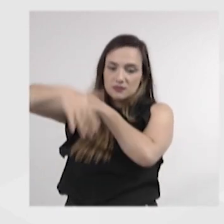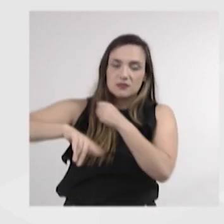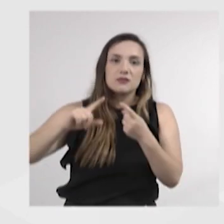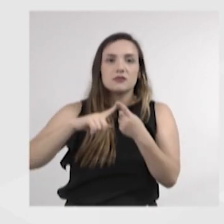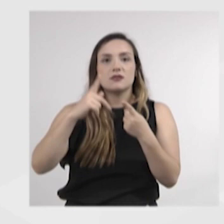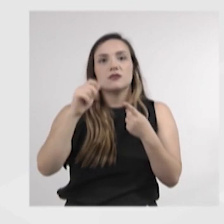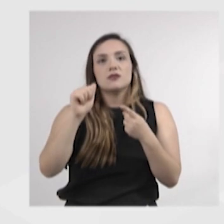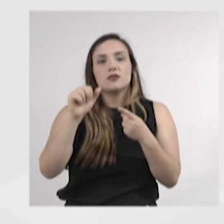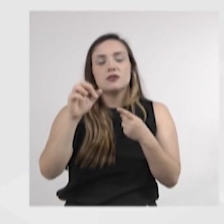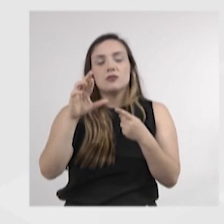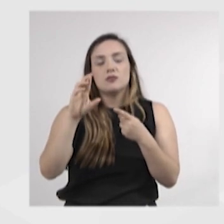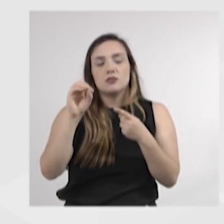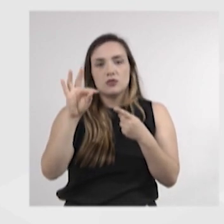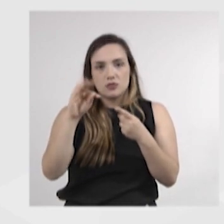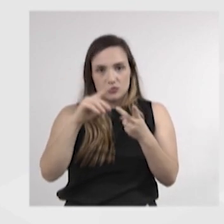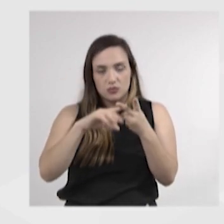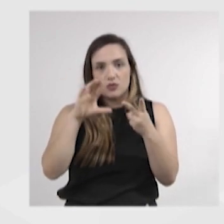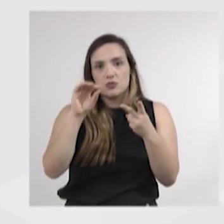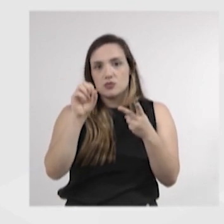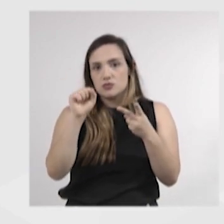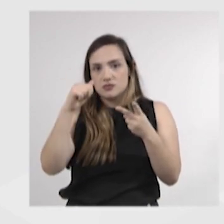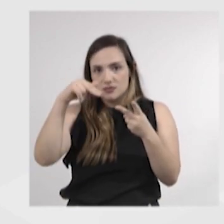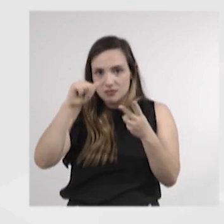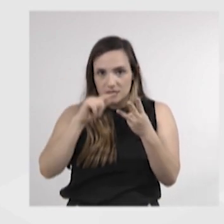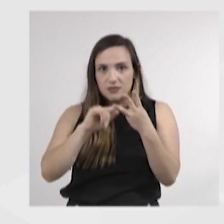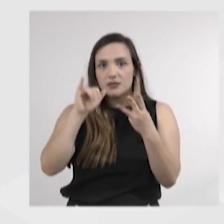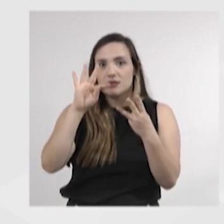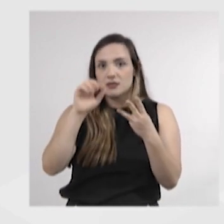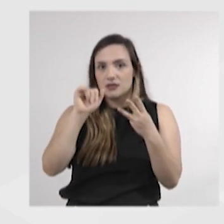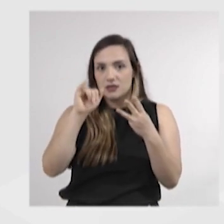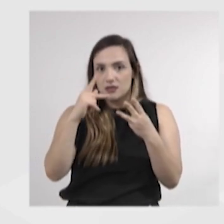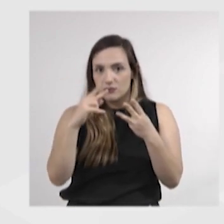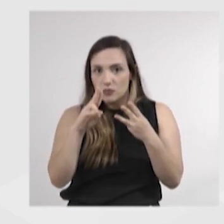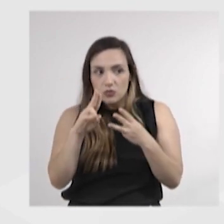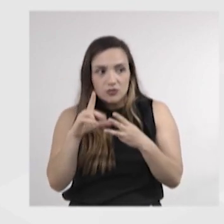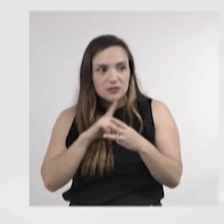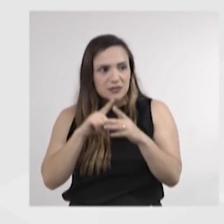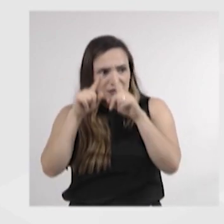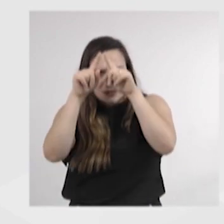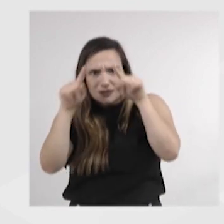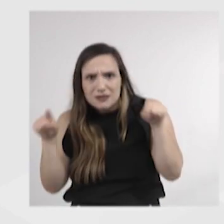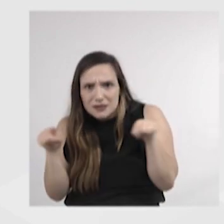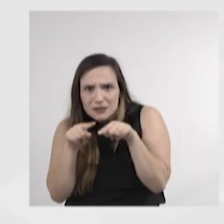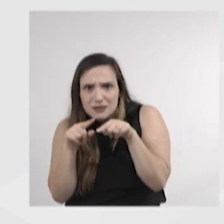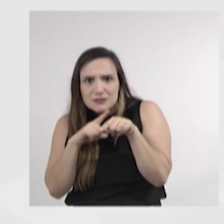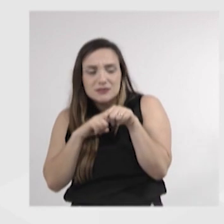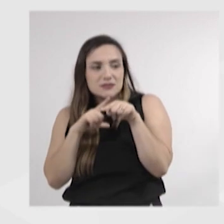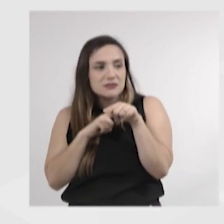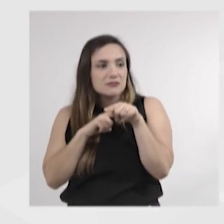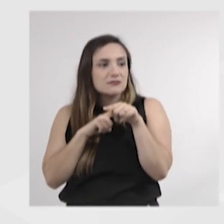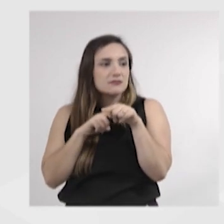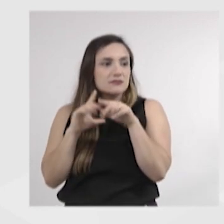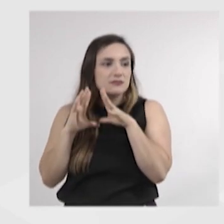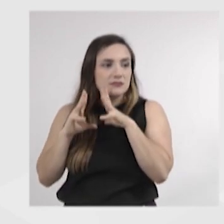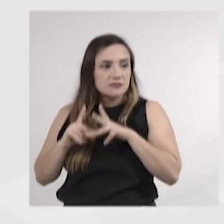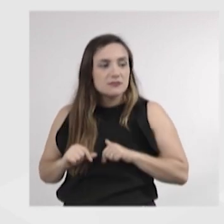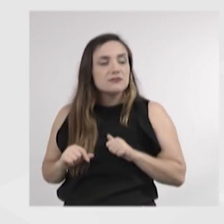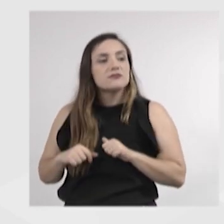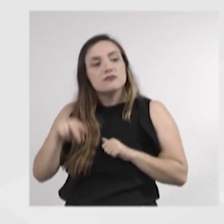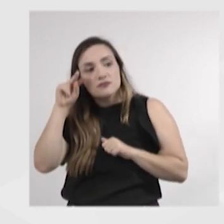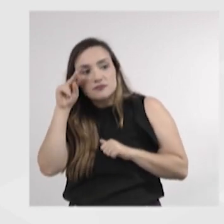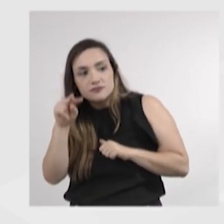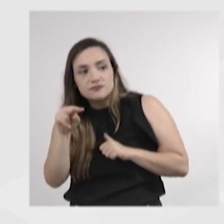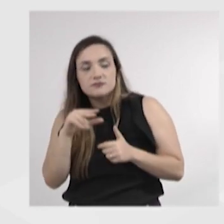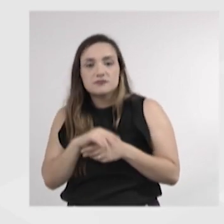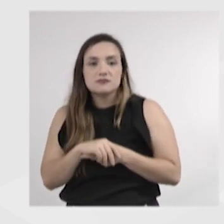Rosana, Itaipu lá embaixo, e a área incremental é aquele triângulo ali, Itaipu o reservatório está no meio também, no remanso,